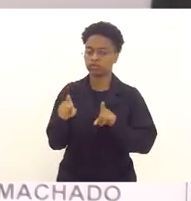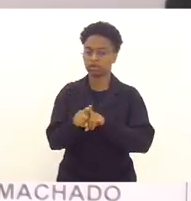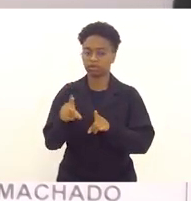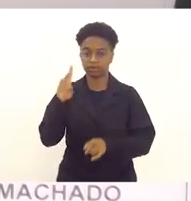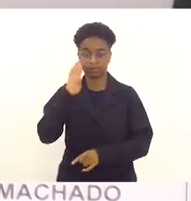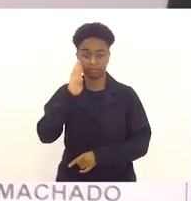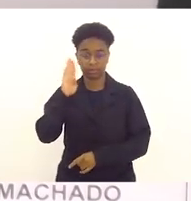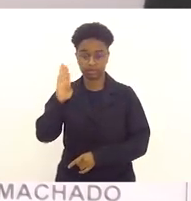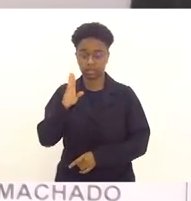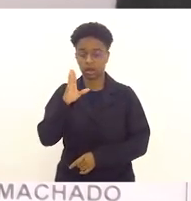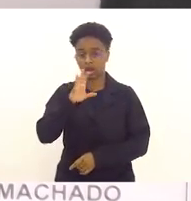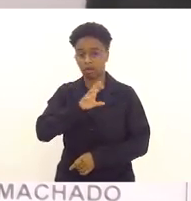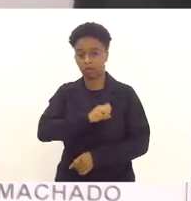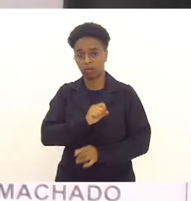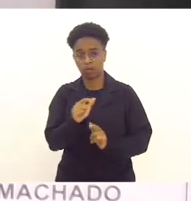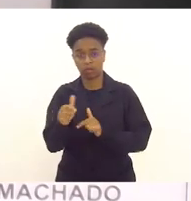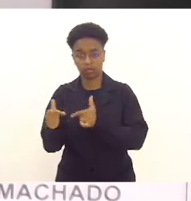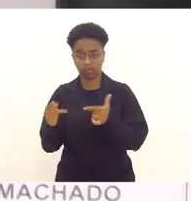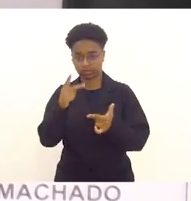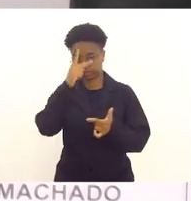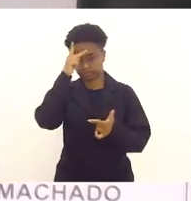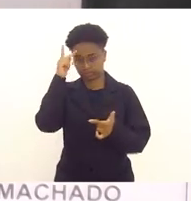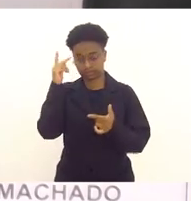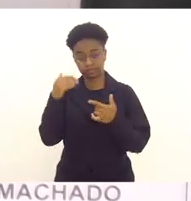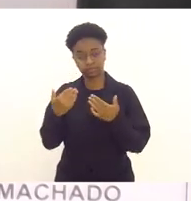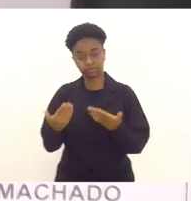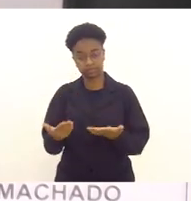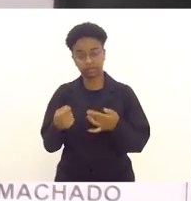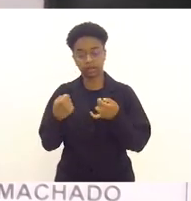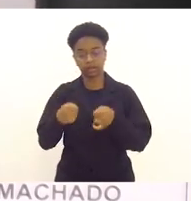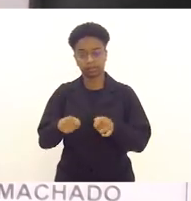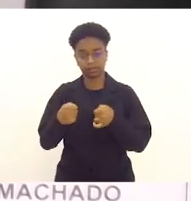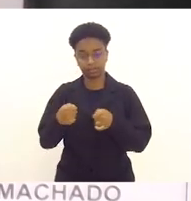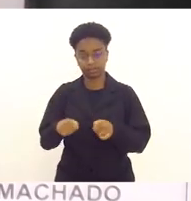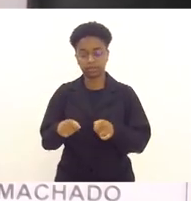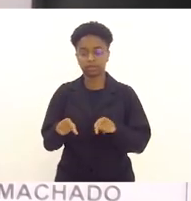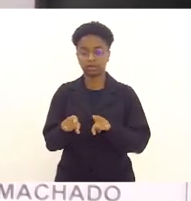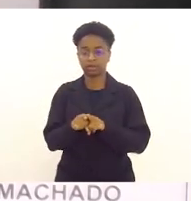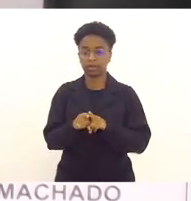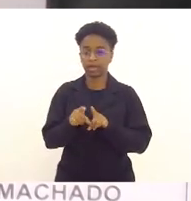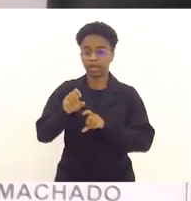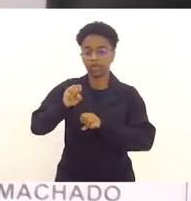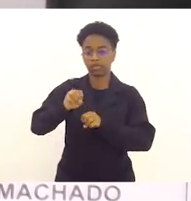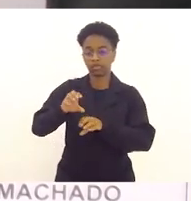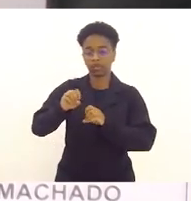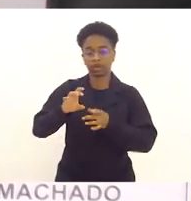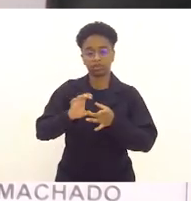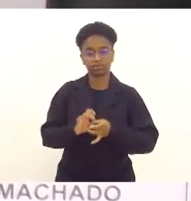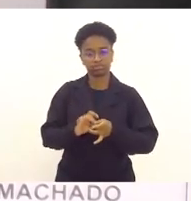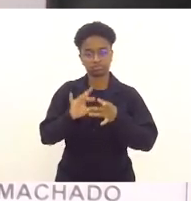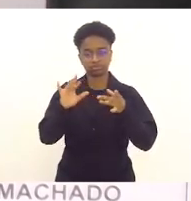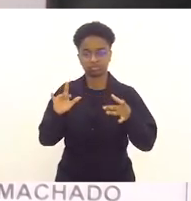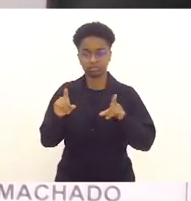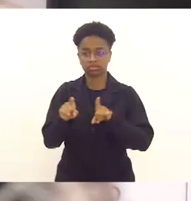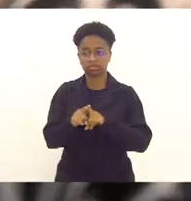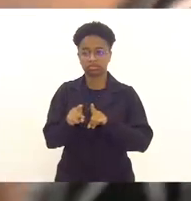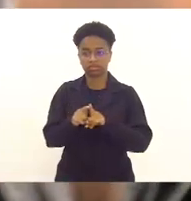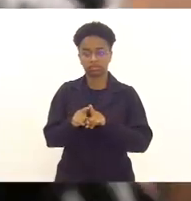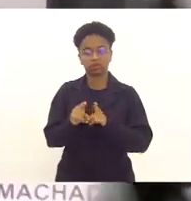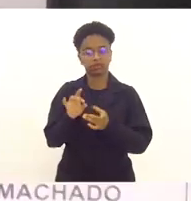o amor é o próximo e isso tem que passar por uma educação libertadora que trabalha